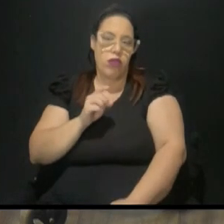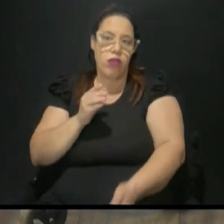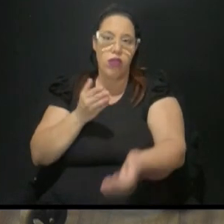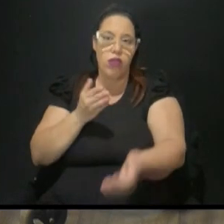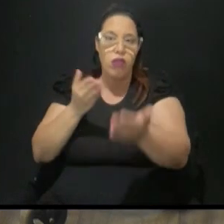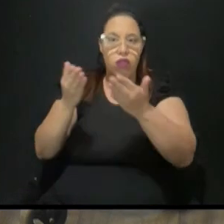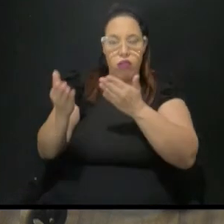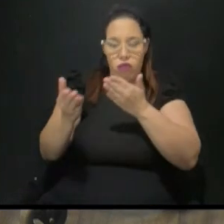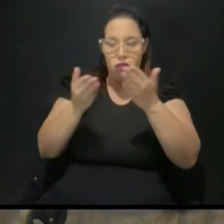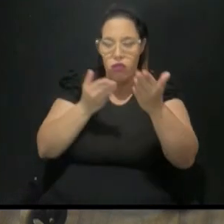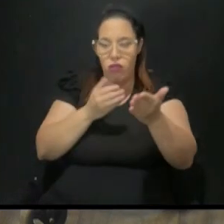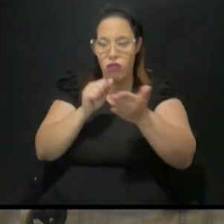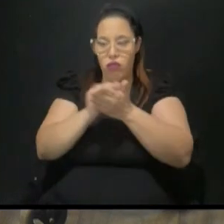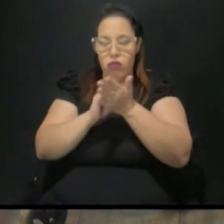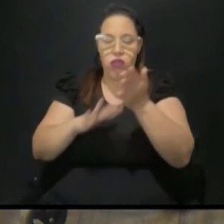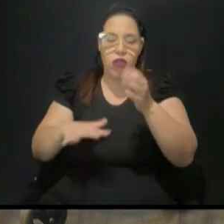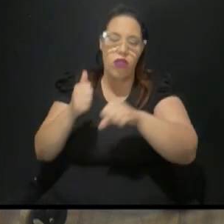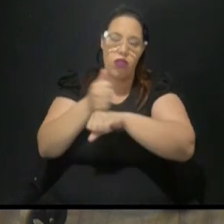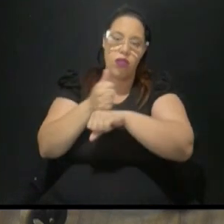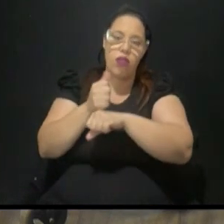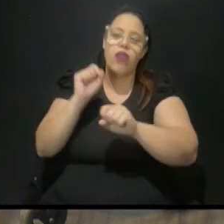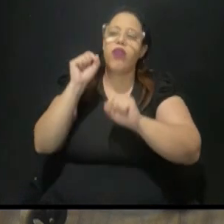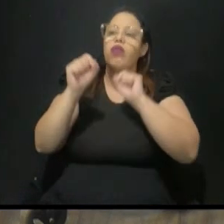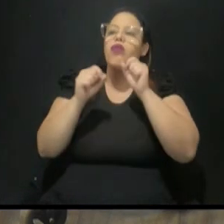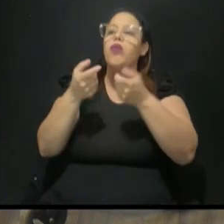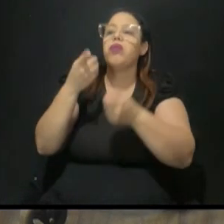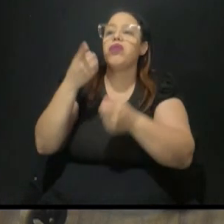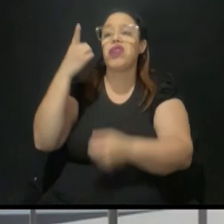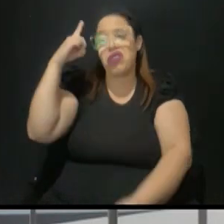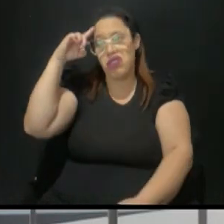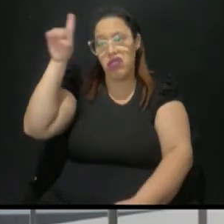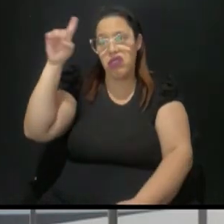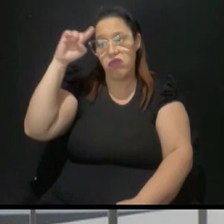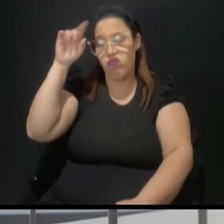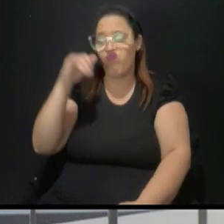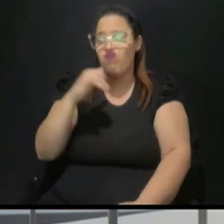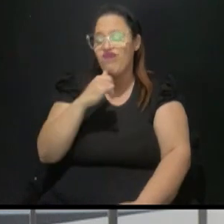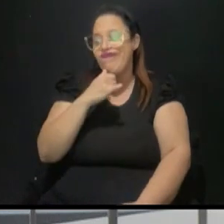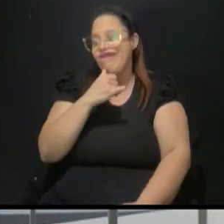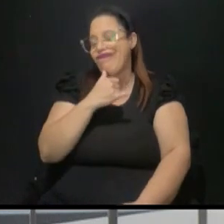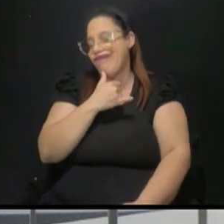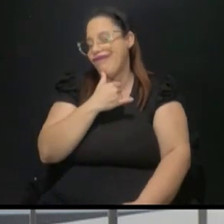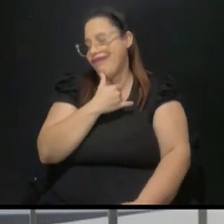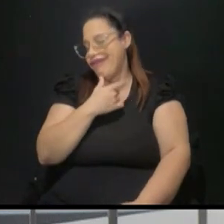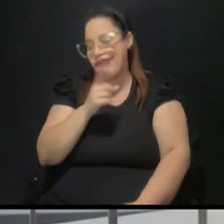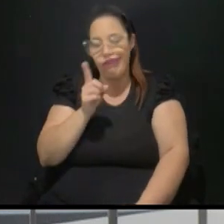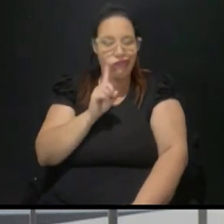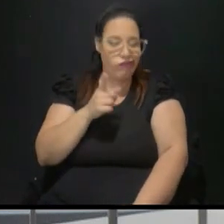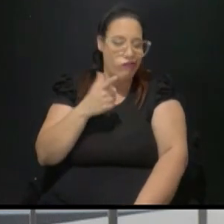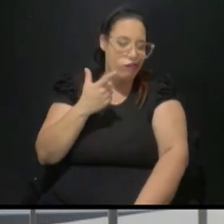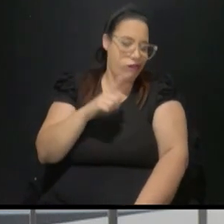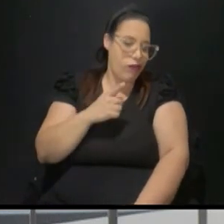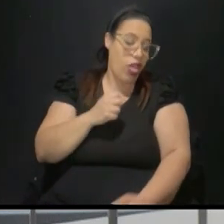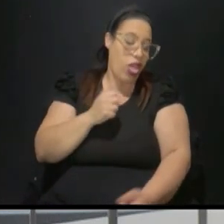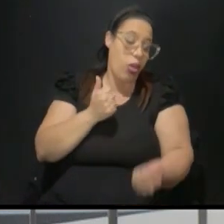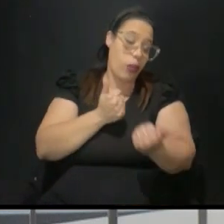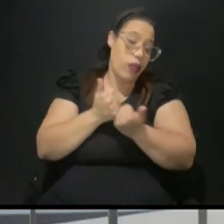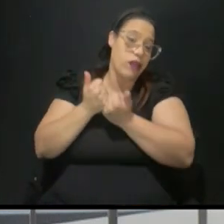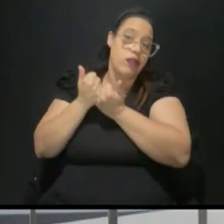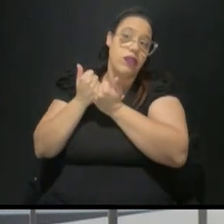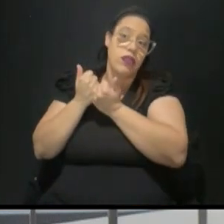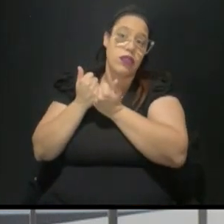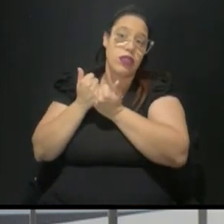profissional que ele tenha? Como que é essa rotina? Infelizmente, a gente não tem um apoio que a gente consiga manter